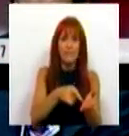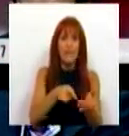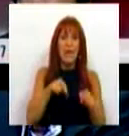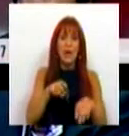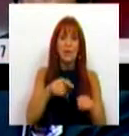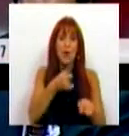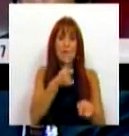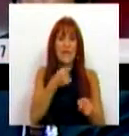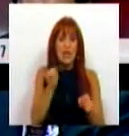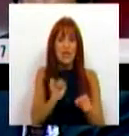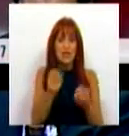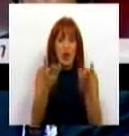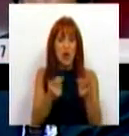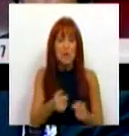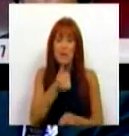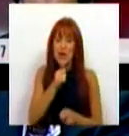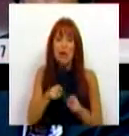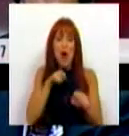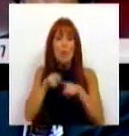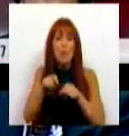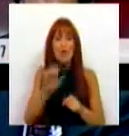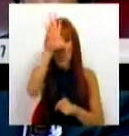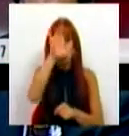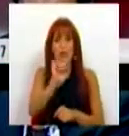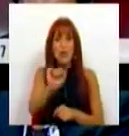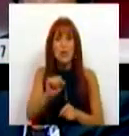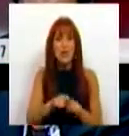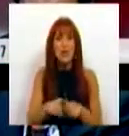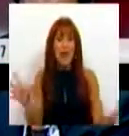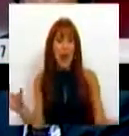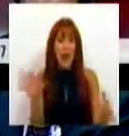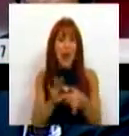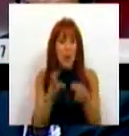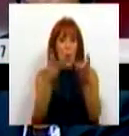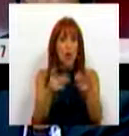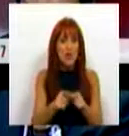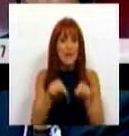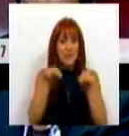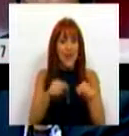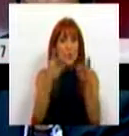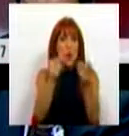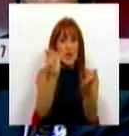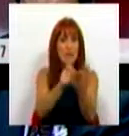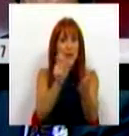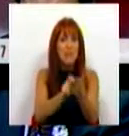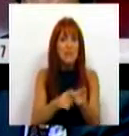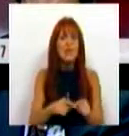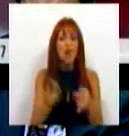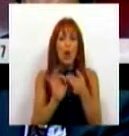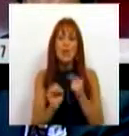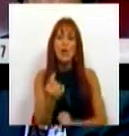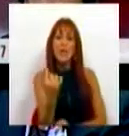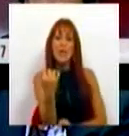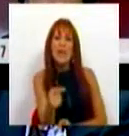Foi das medidas do orçamento e das medidas de política do Governo que se ligam ao orçamento e que estão no orçamento, mas que têm uma